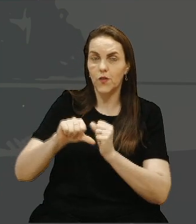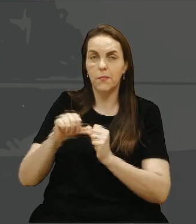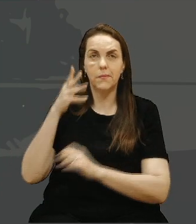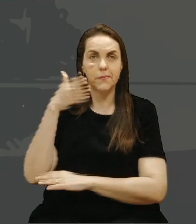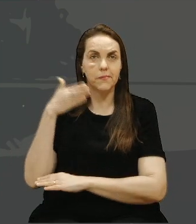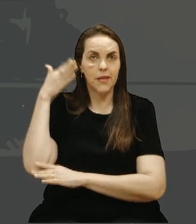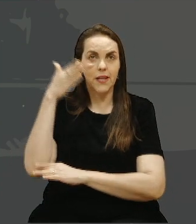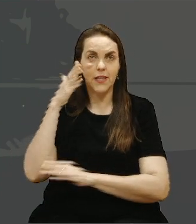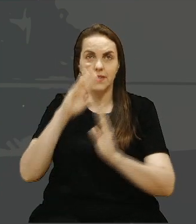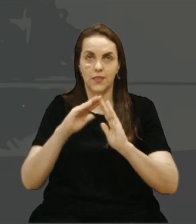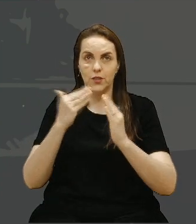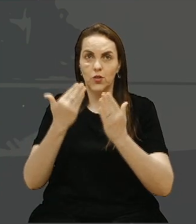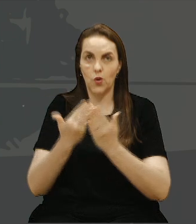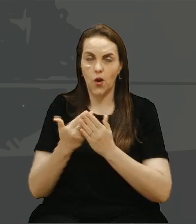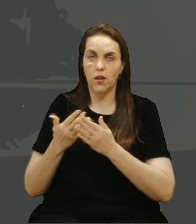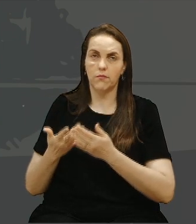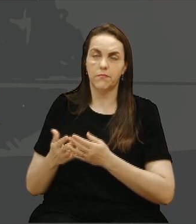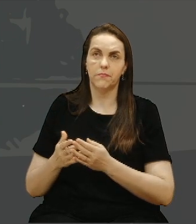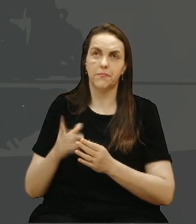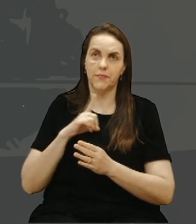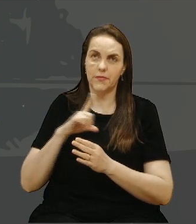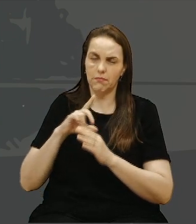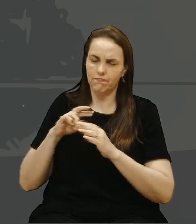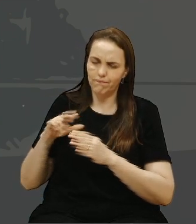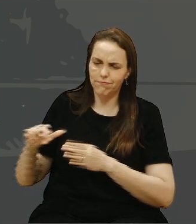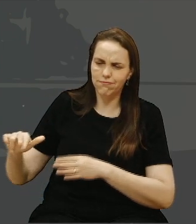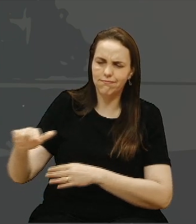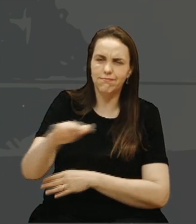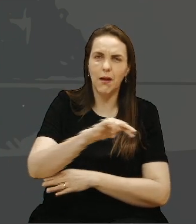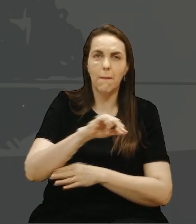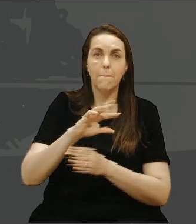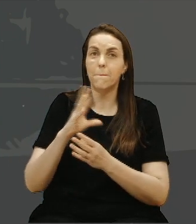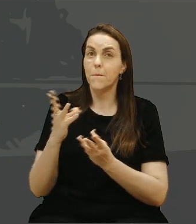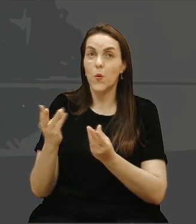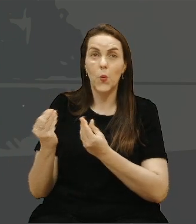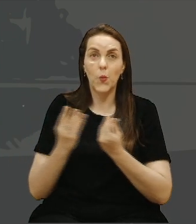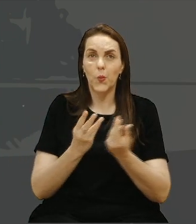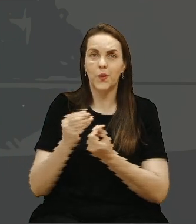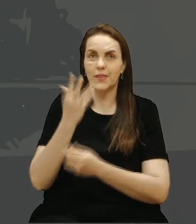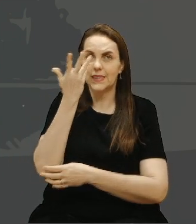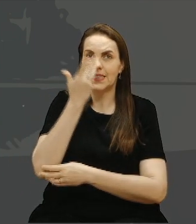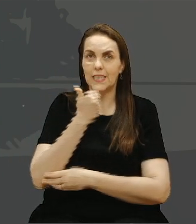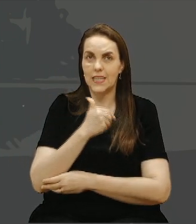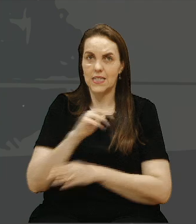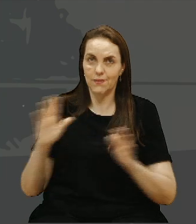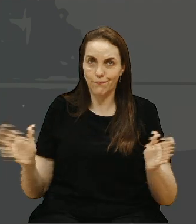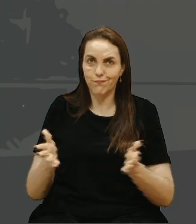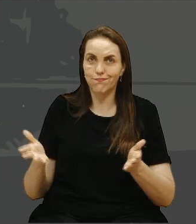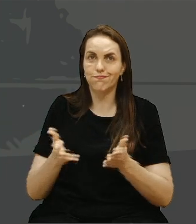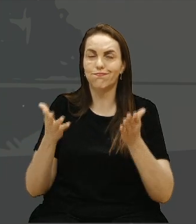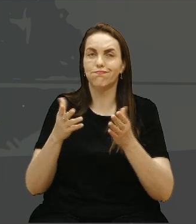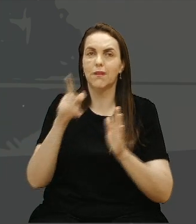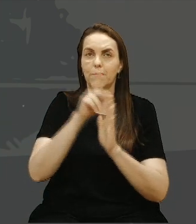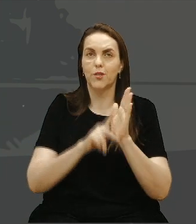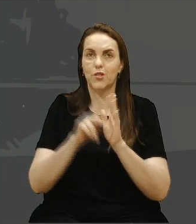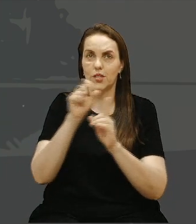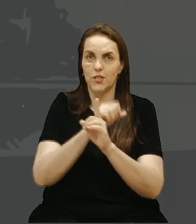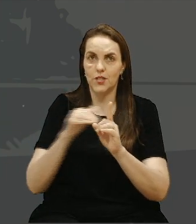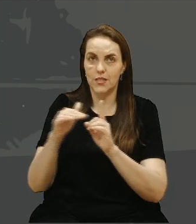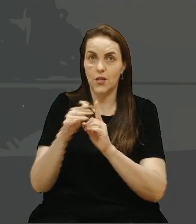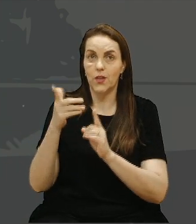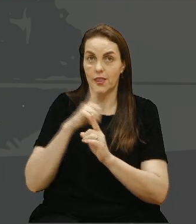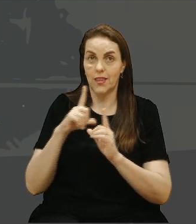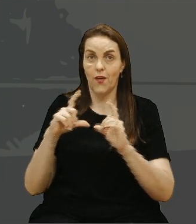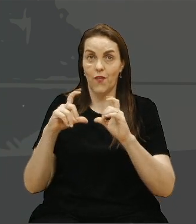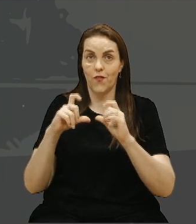escolas que reúnem aí milhares de crianças para poder fomentar justamente esse projeto social. Aqui, inclusive, tem uma foto onde